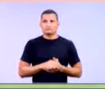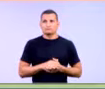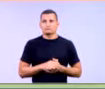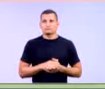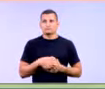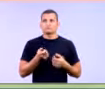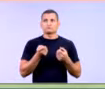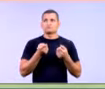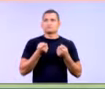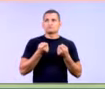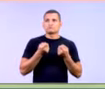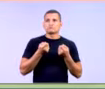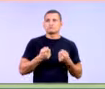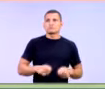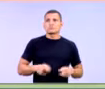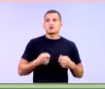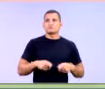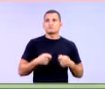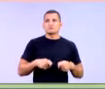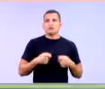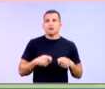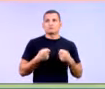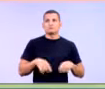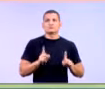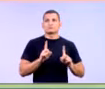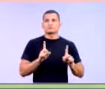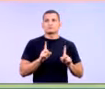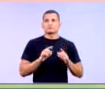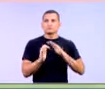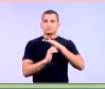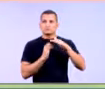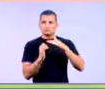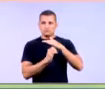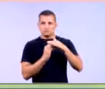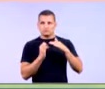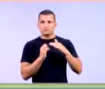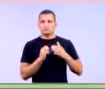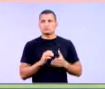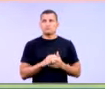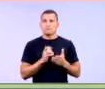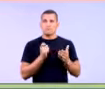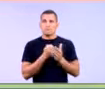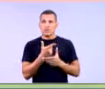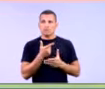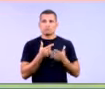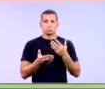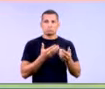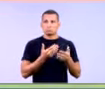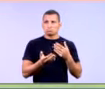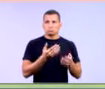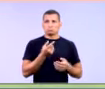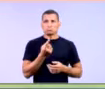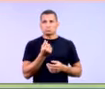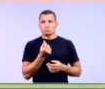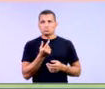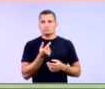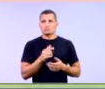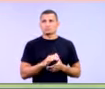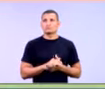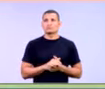há necessidade que as empresas ou instituição paguem, né, qualquer remuneração que seja o